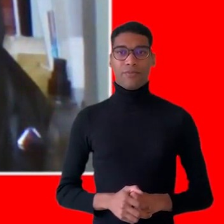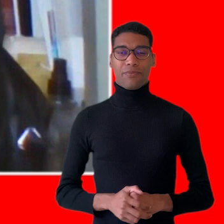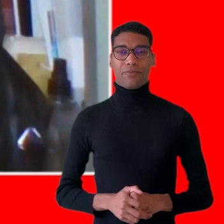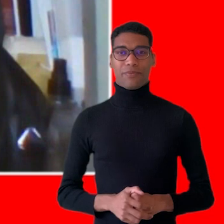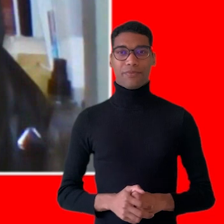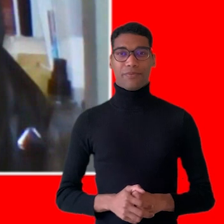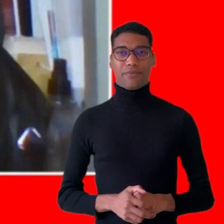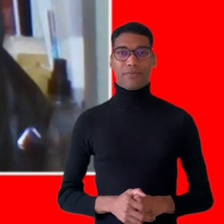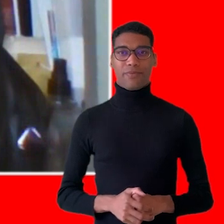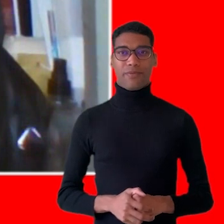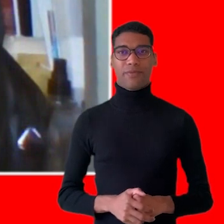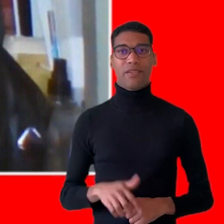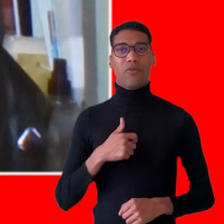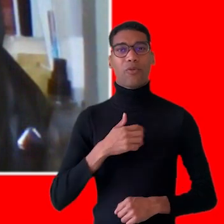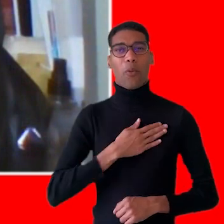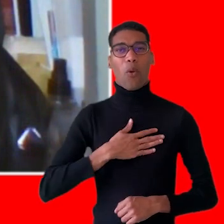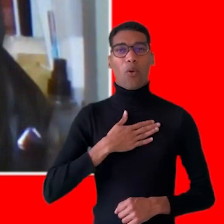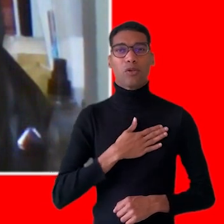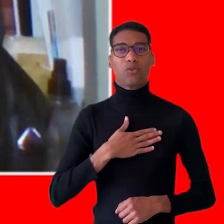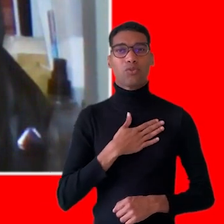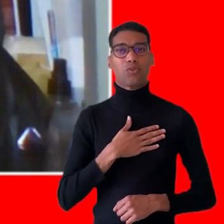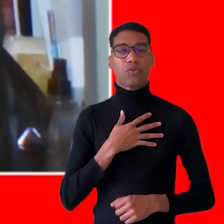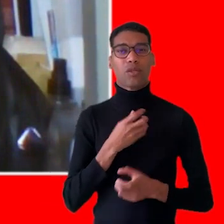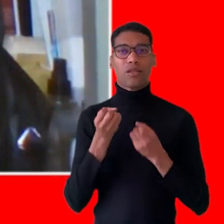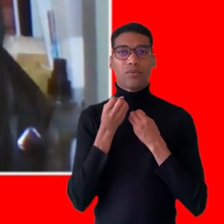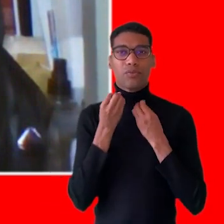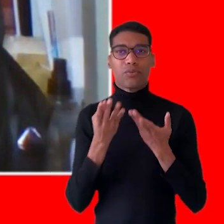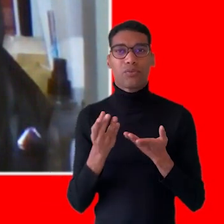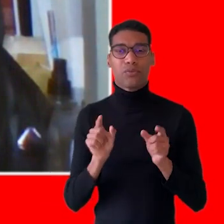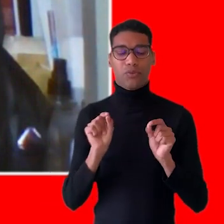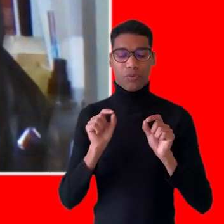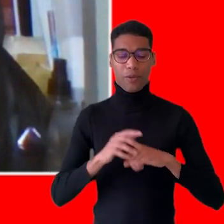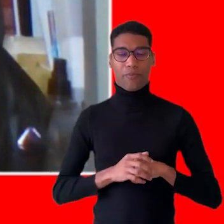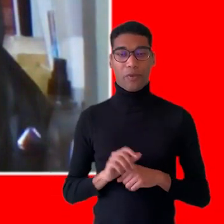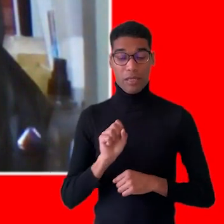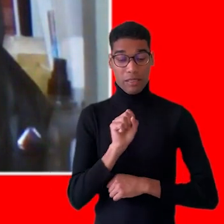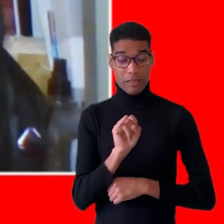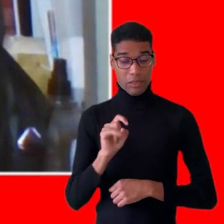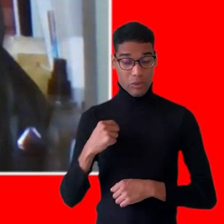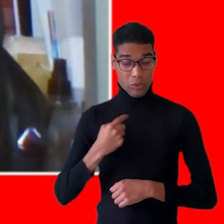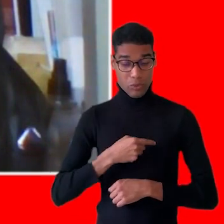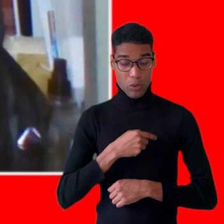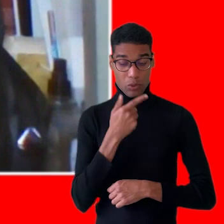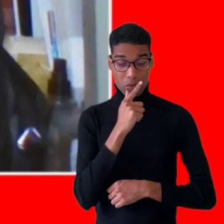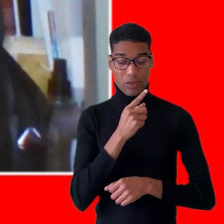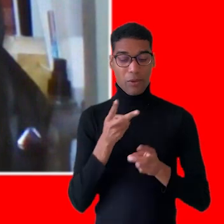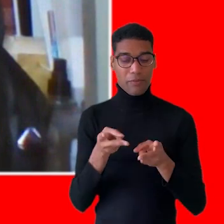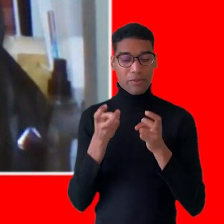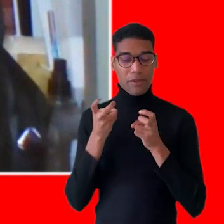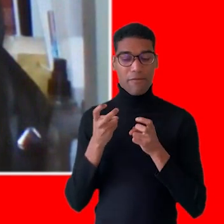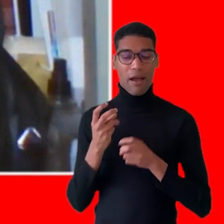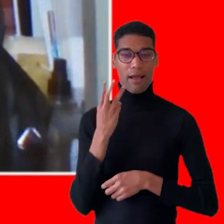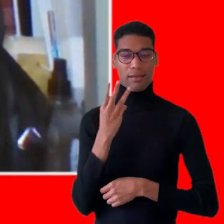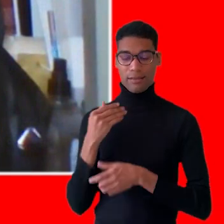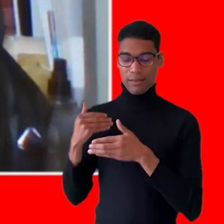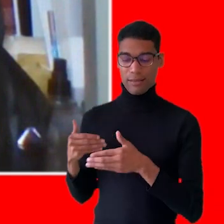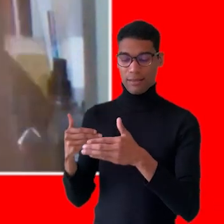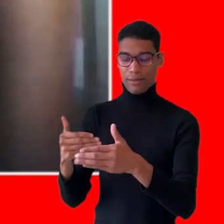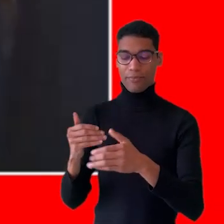gostaria de formular com vocês é que, se observarmos esses três tempos,